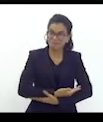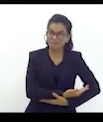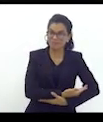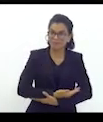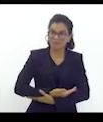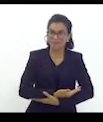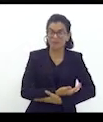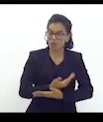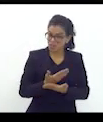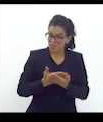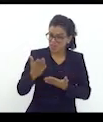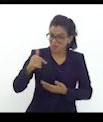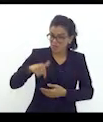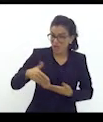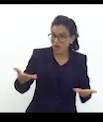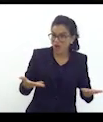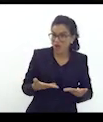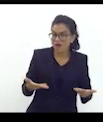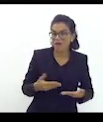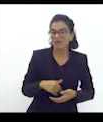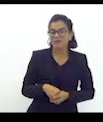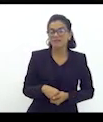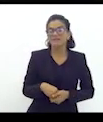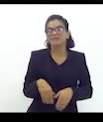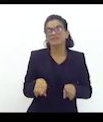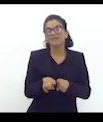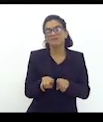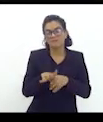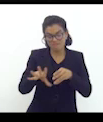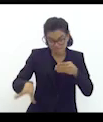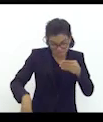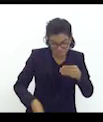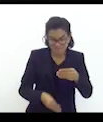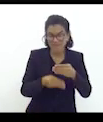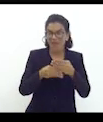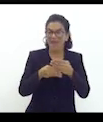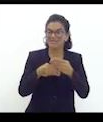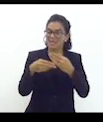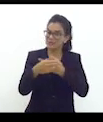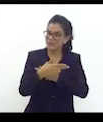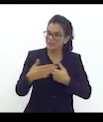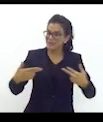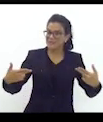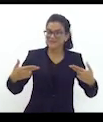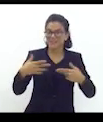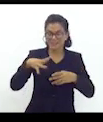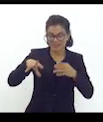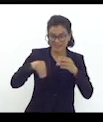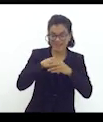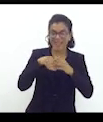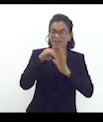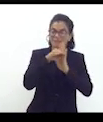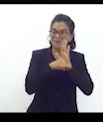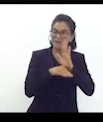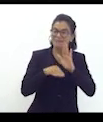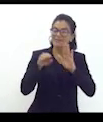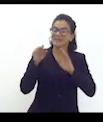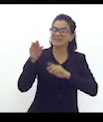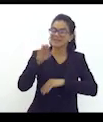nosso mandato. E agora a gente tem essa grande notícia de integrar o programa Criança